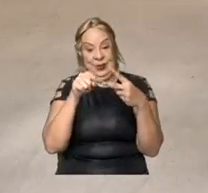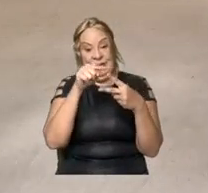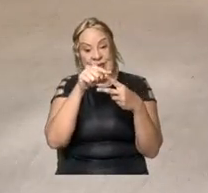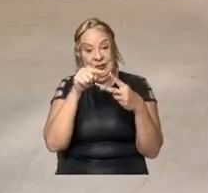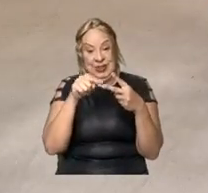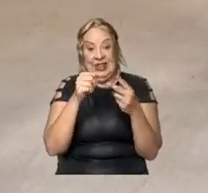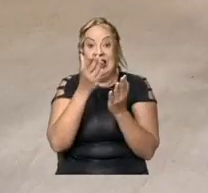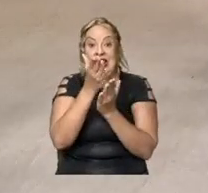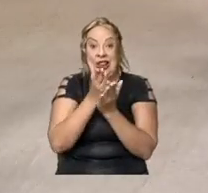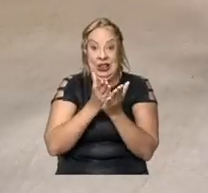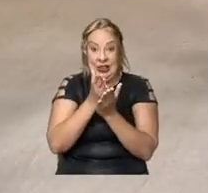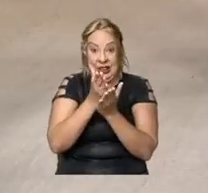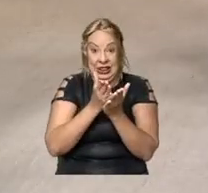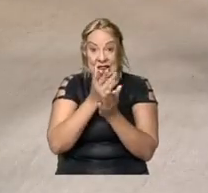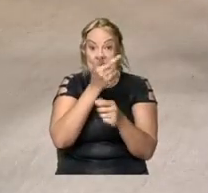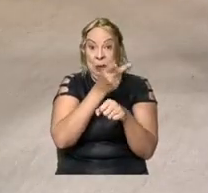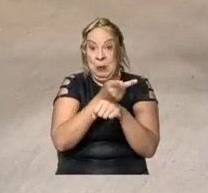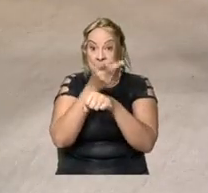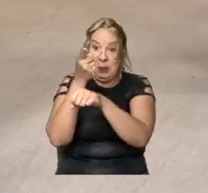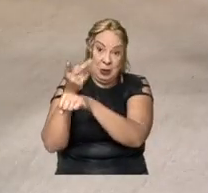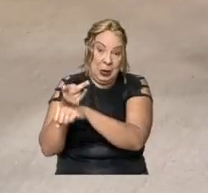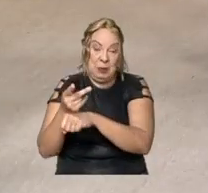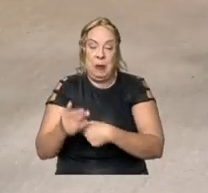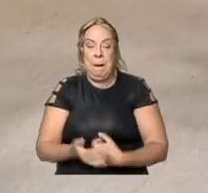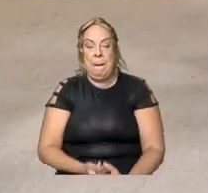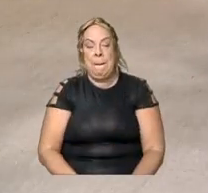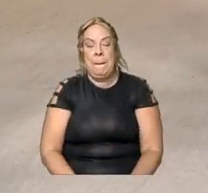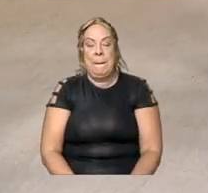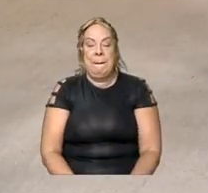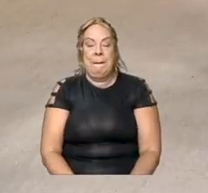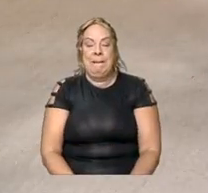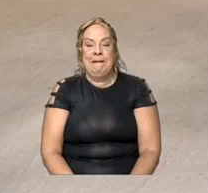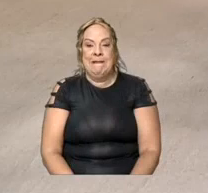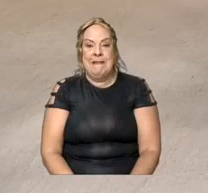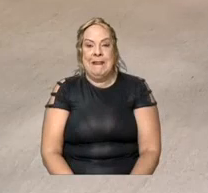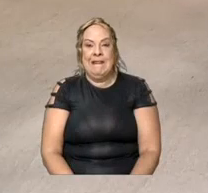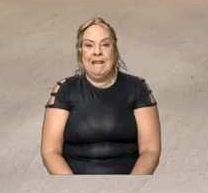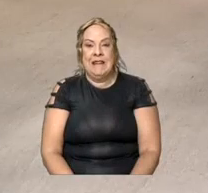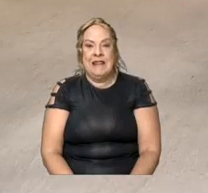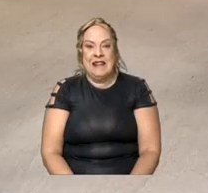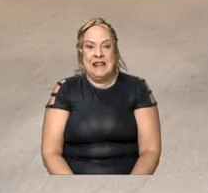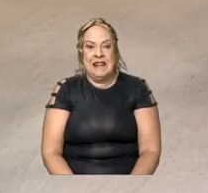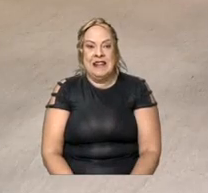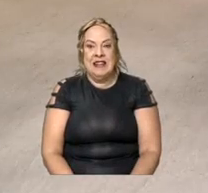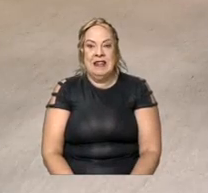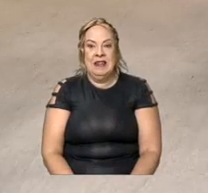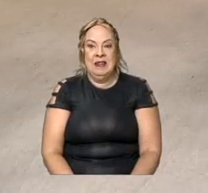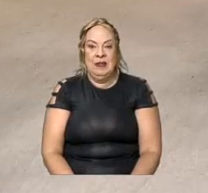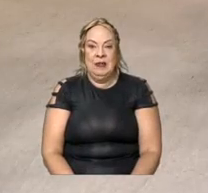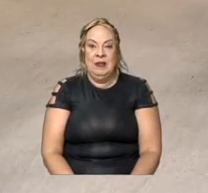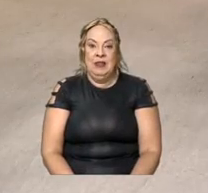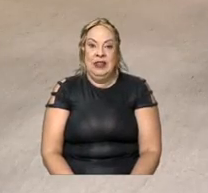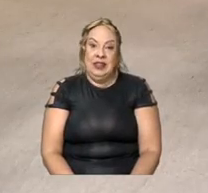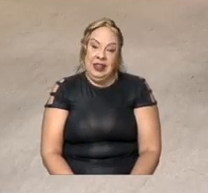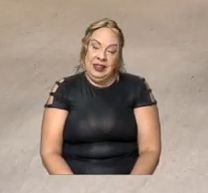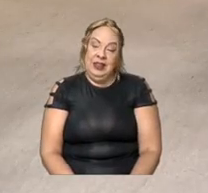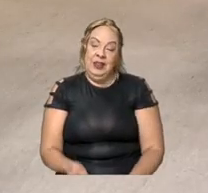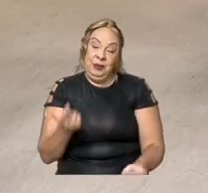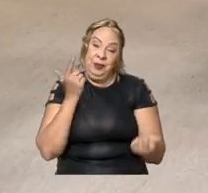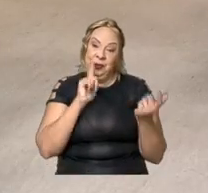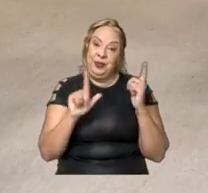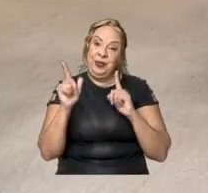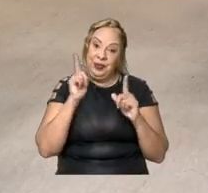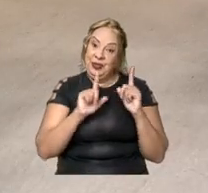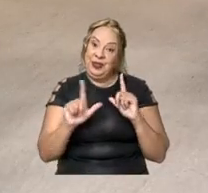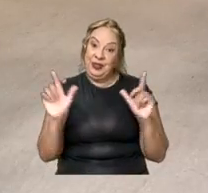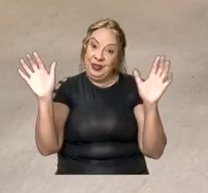premiação. Vocês estão demais, viu? Que bacana. Eu falo sempre, divide a premiação, mas não a alegria, porque é contemplado, né?